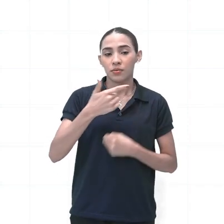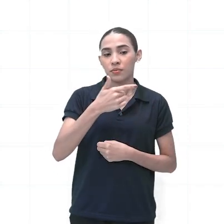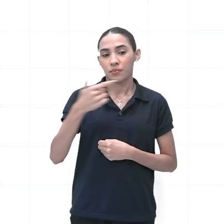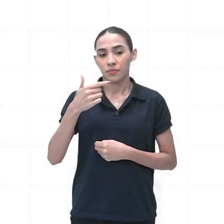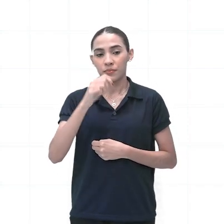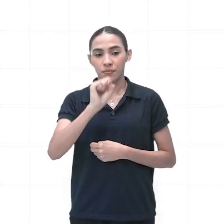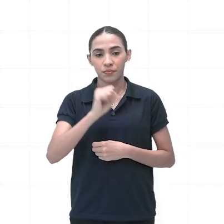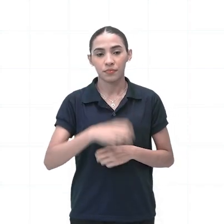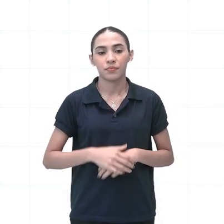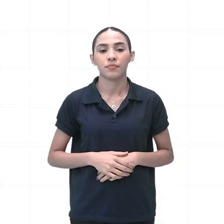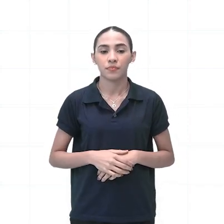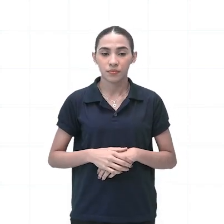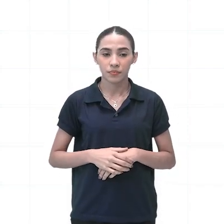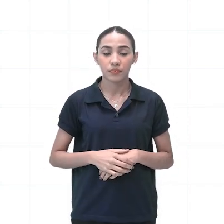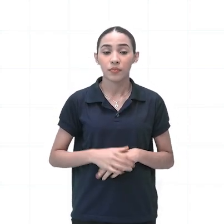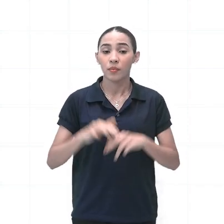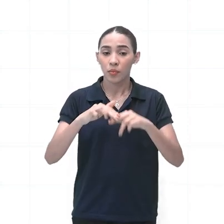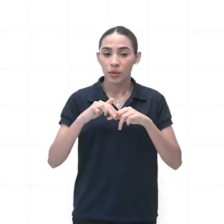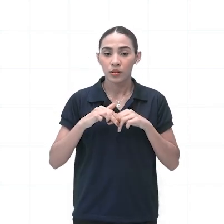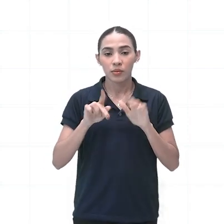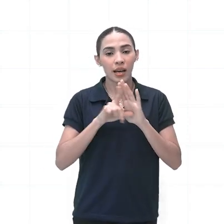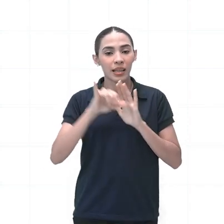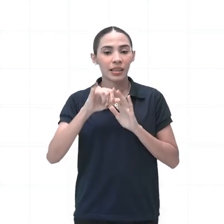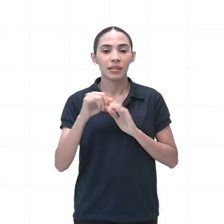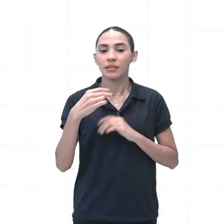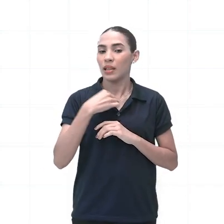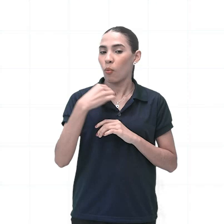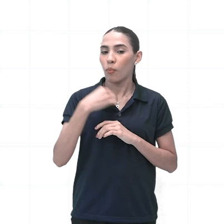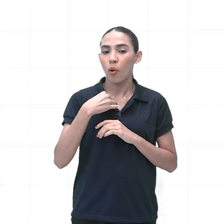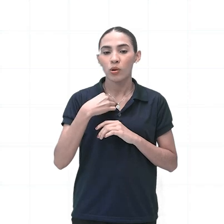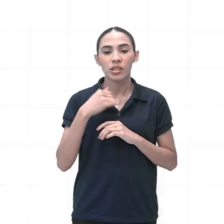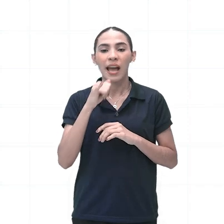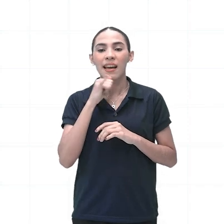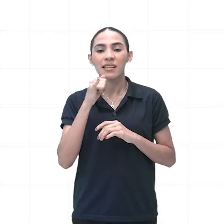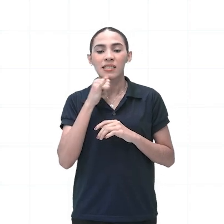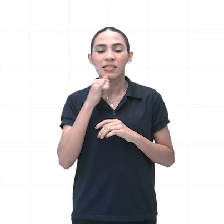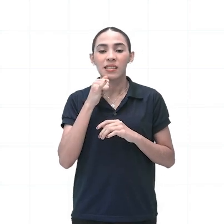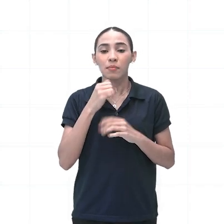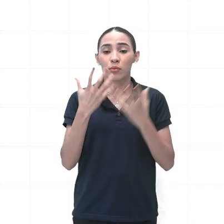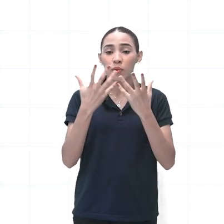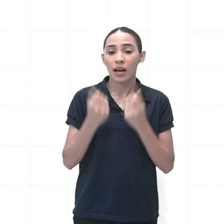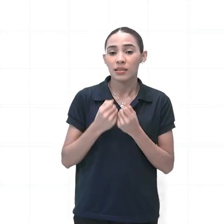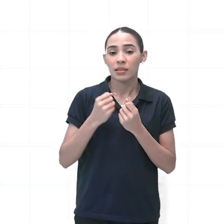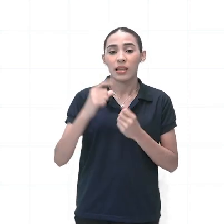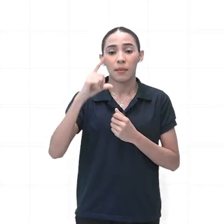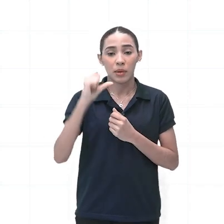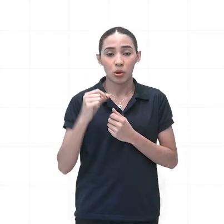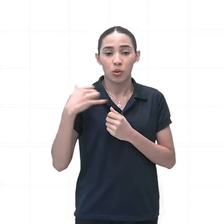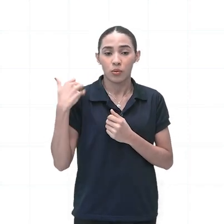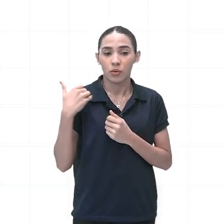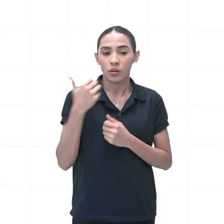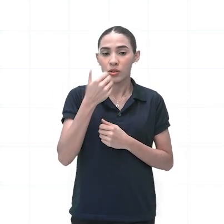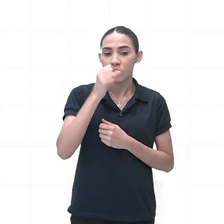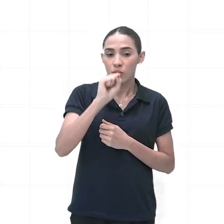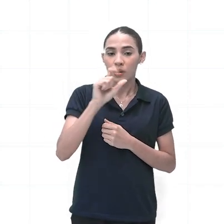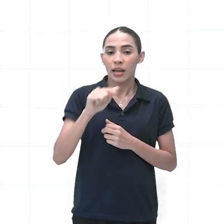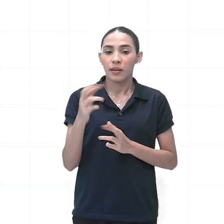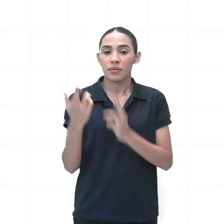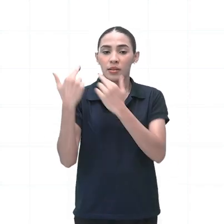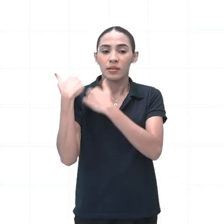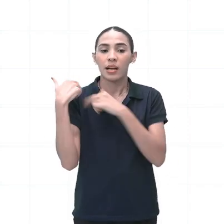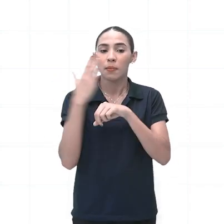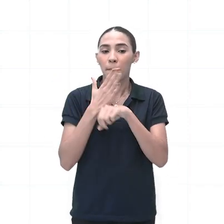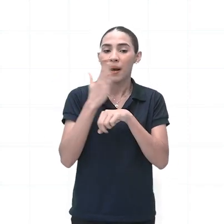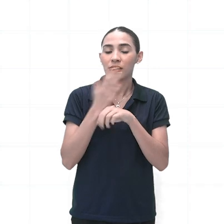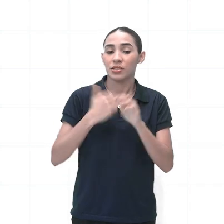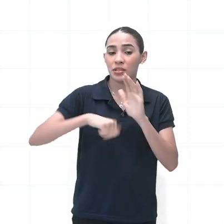artigo 228. Por isto, a lei não pode atribuir aos menores de 18 anos responsabilidade